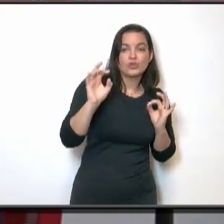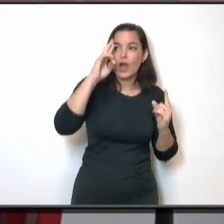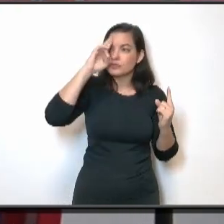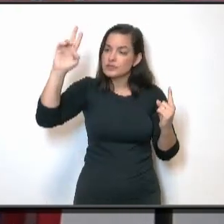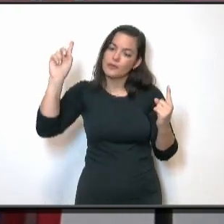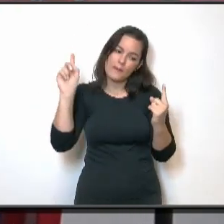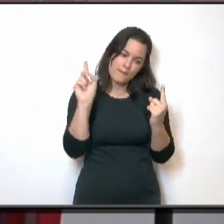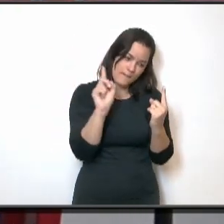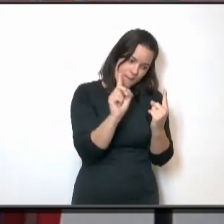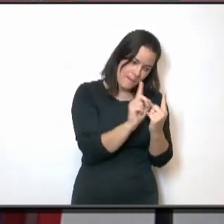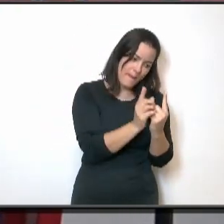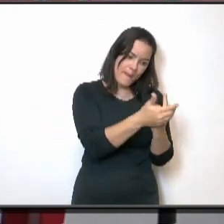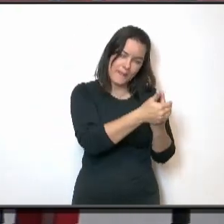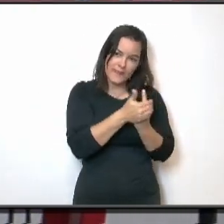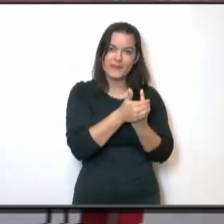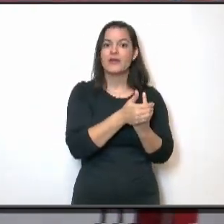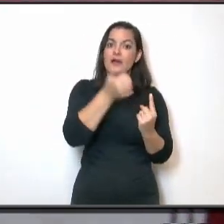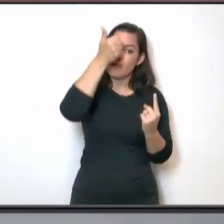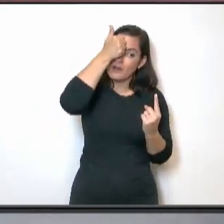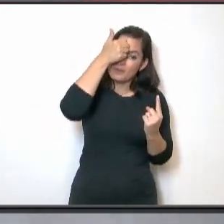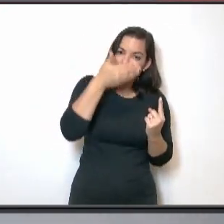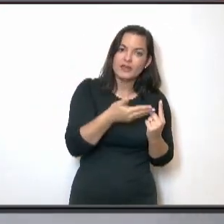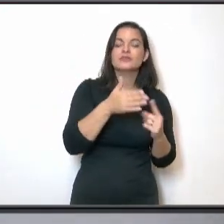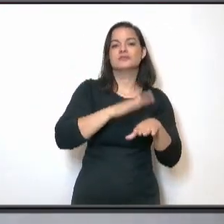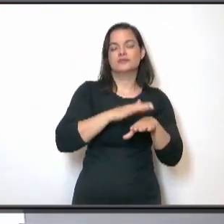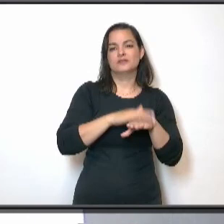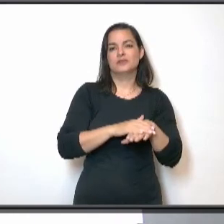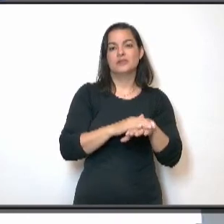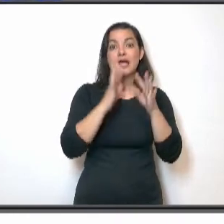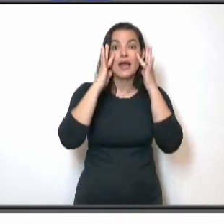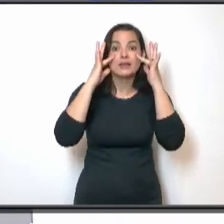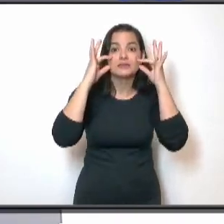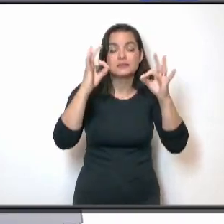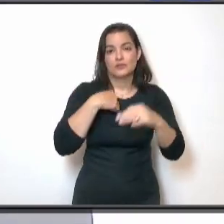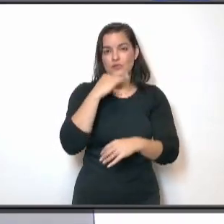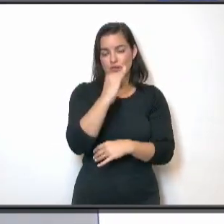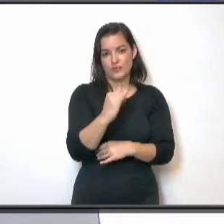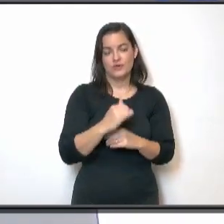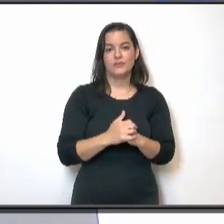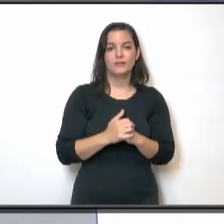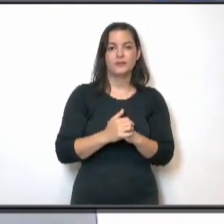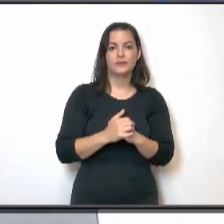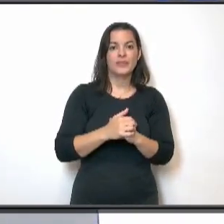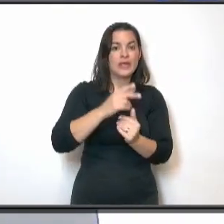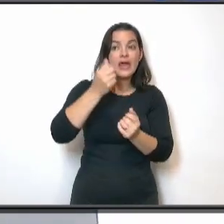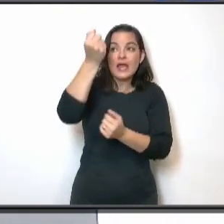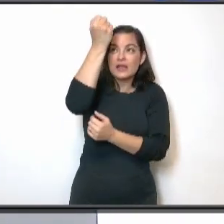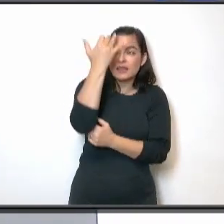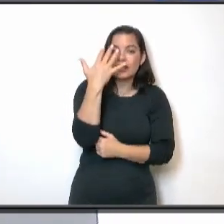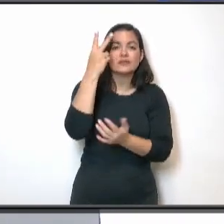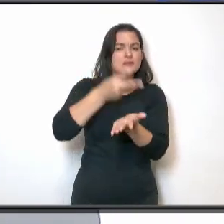ao arrependimento. Porque, meus amados irmãos, ouça isso em nome de Jesus que eu vou te dizer: a mesma graça que